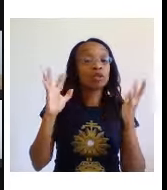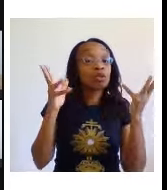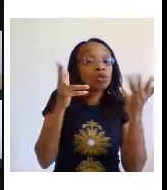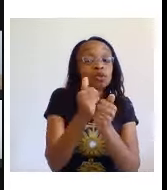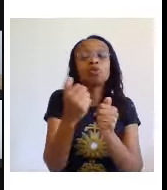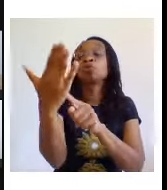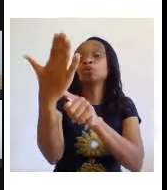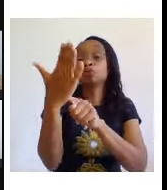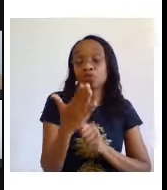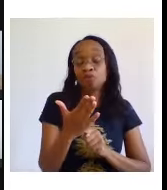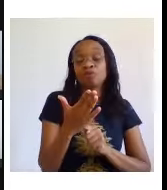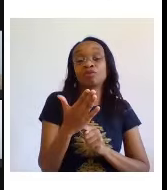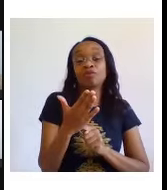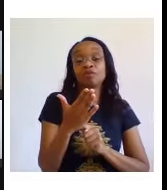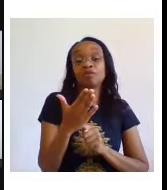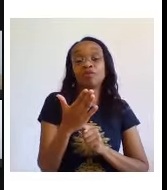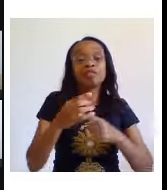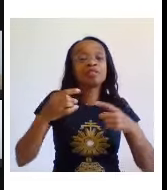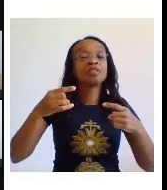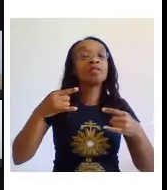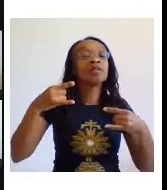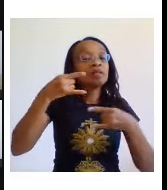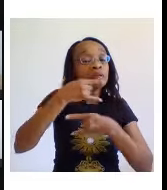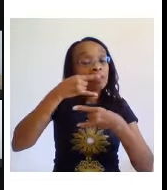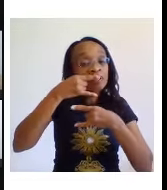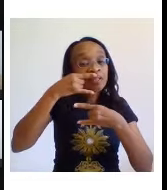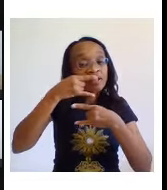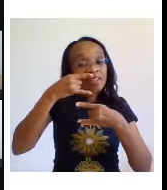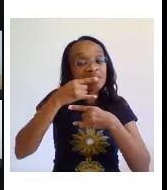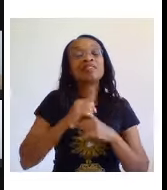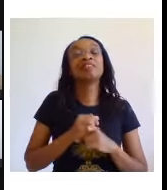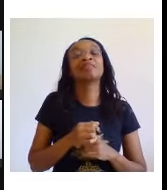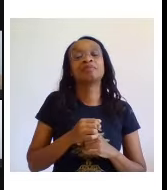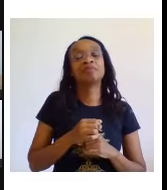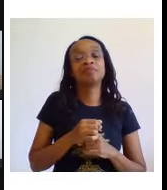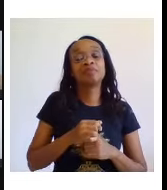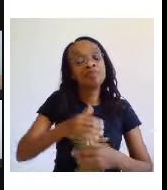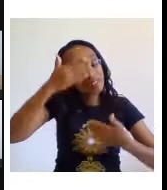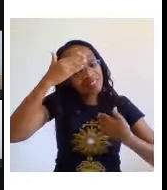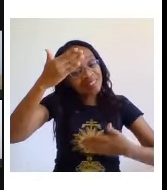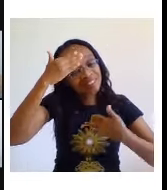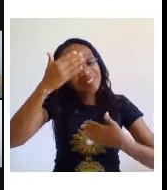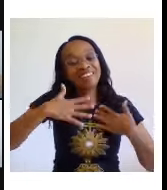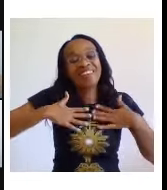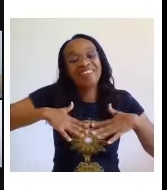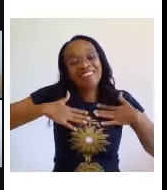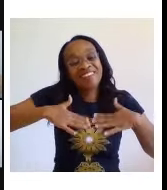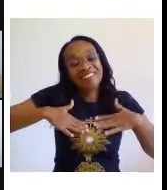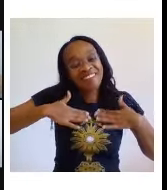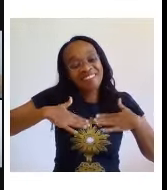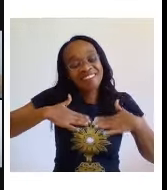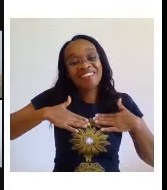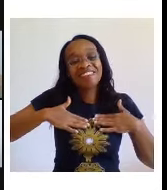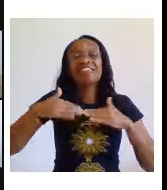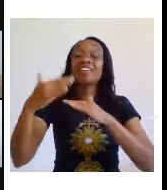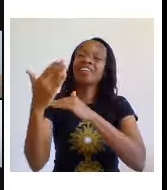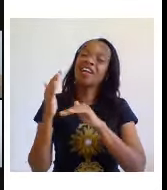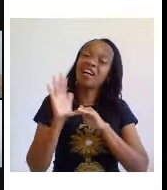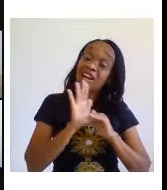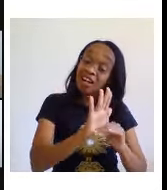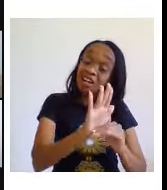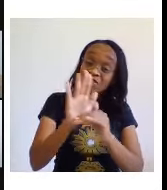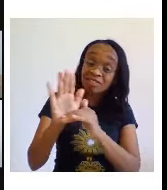nos acompanham até esse horário aí pelas redes sociais. E foi um prazer, de novo, estar podendo contribuir aí